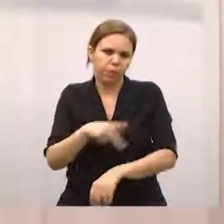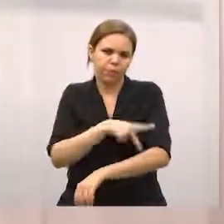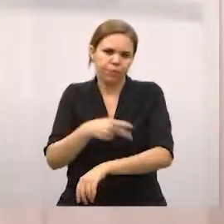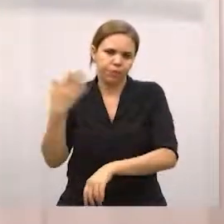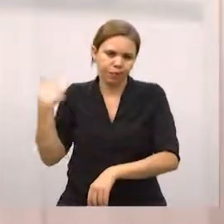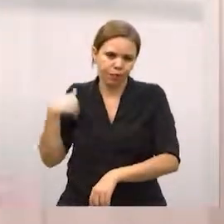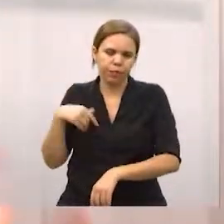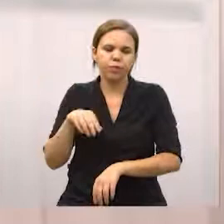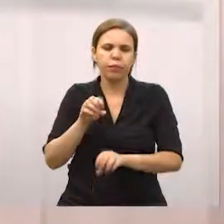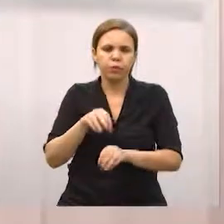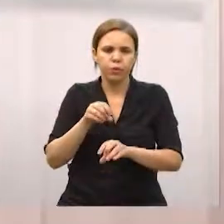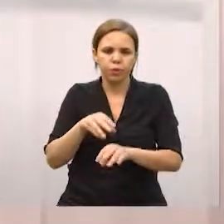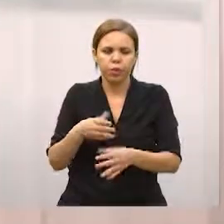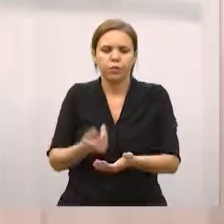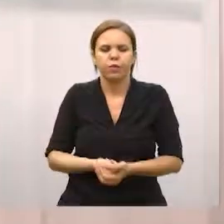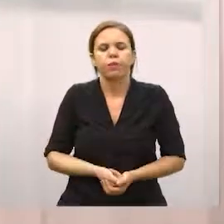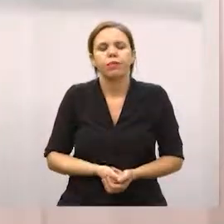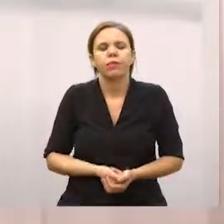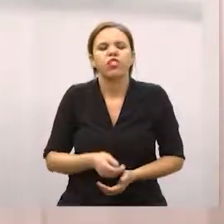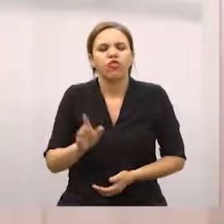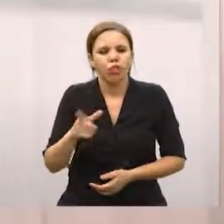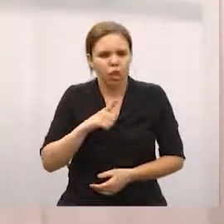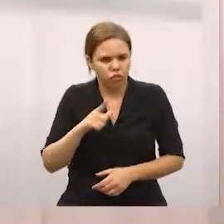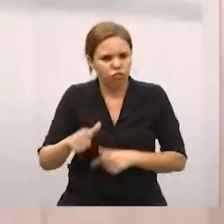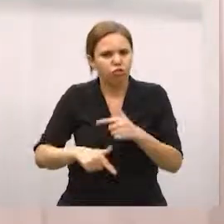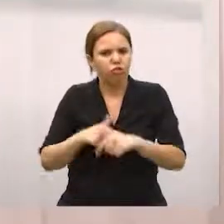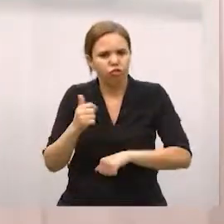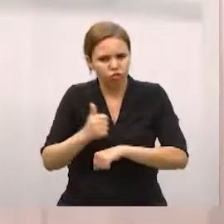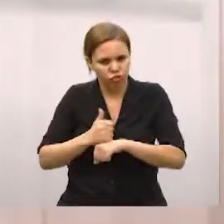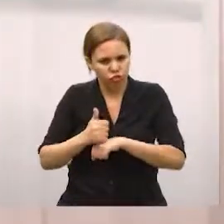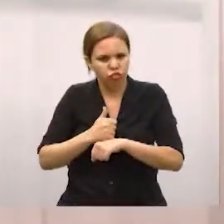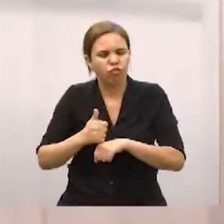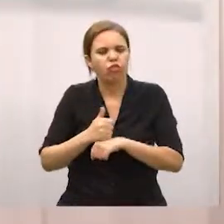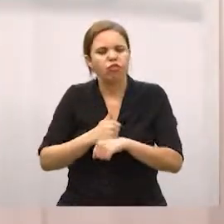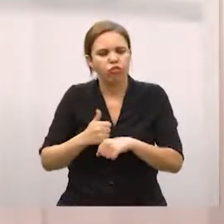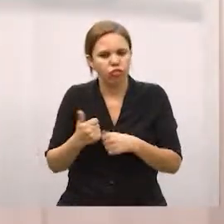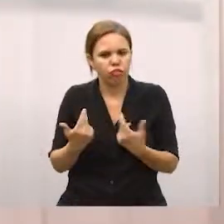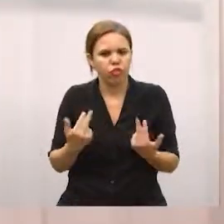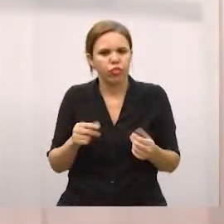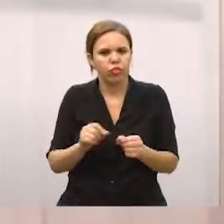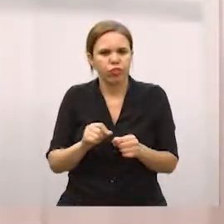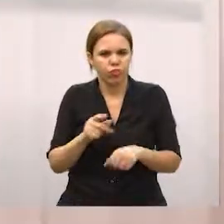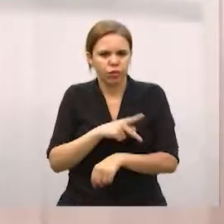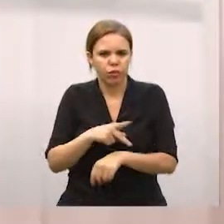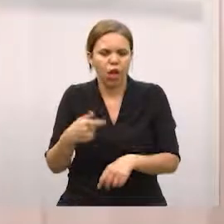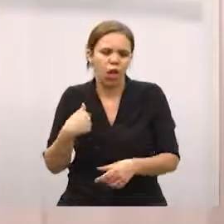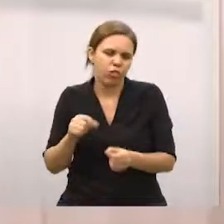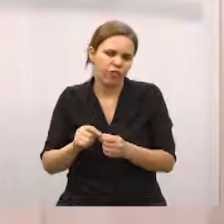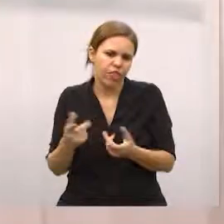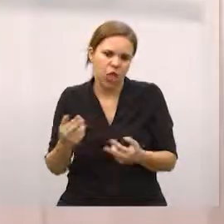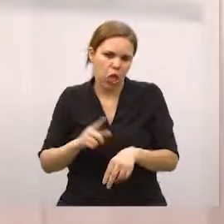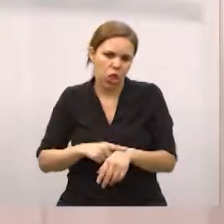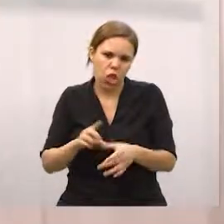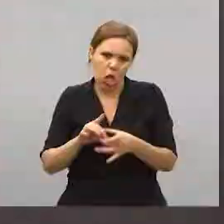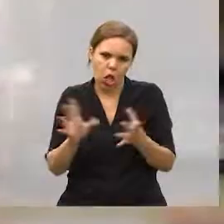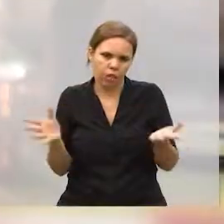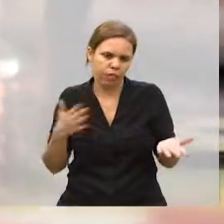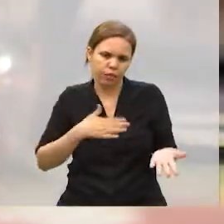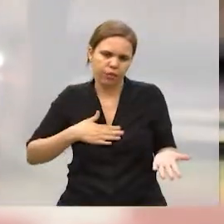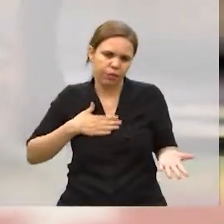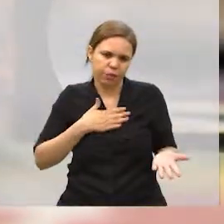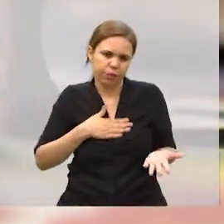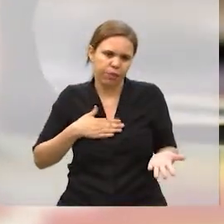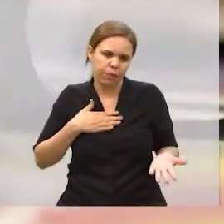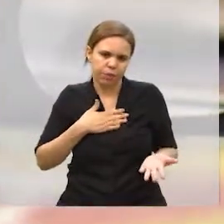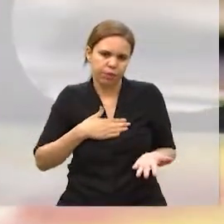sou pedagoga, era professora, dava aula, então já tinha uma carreira aí, né, em paralelo. Então era uma coisa que eu fazia nas horas vagas,